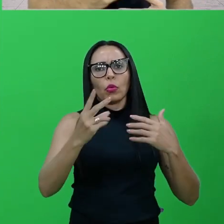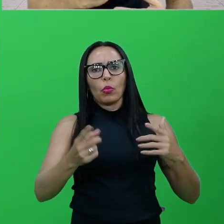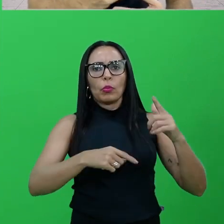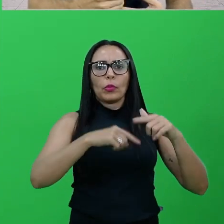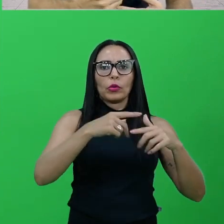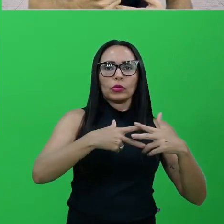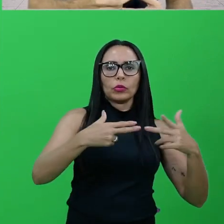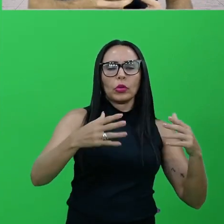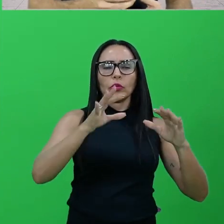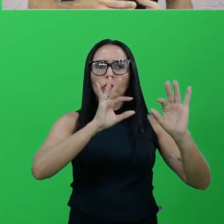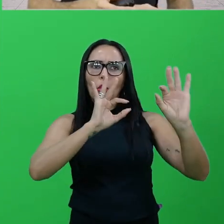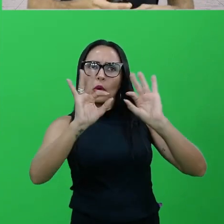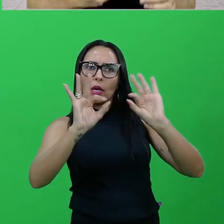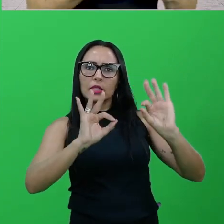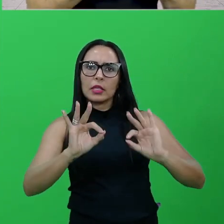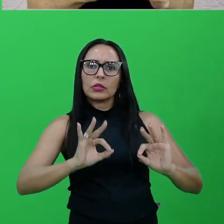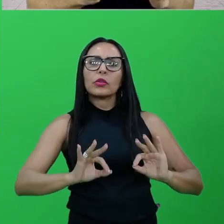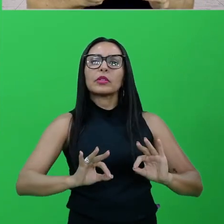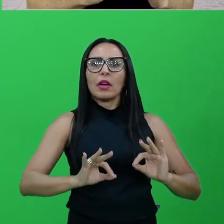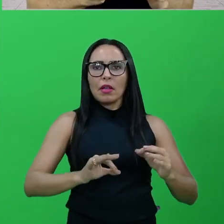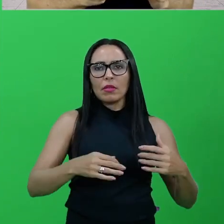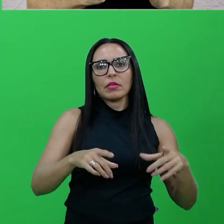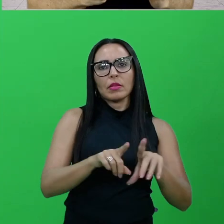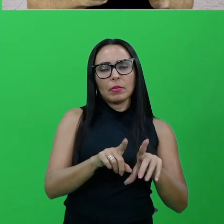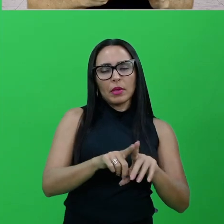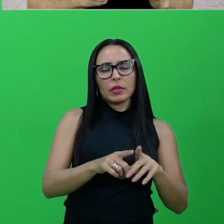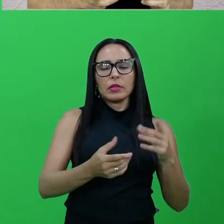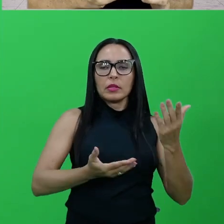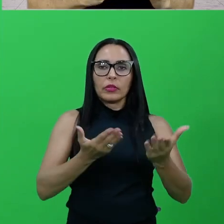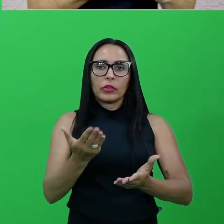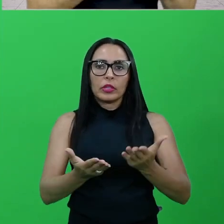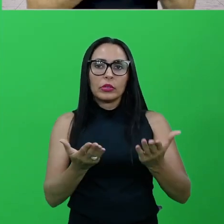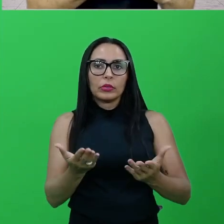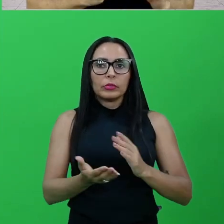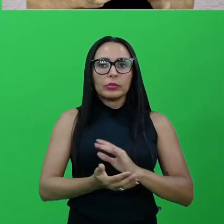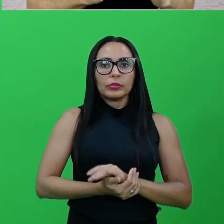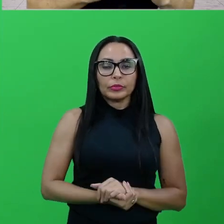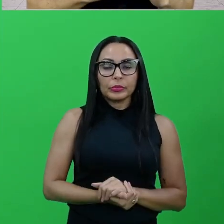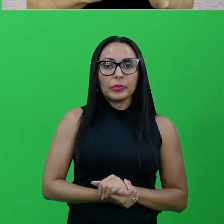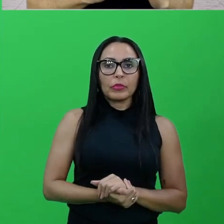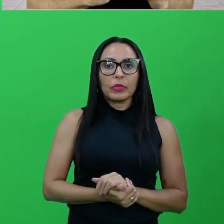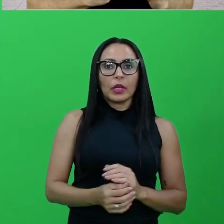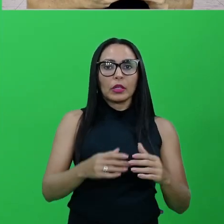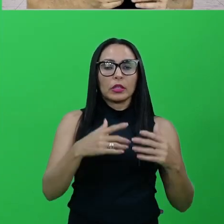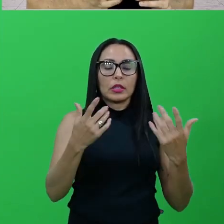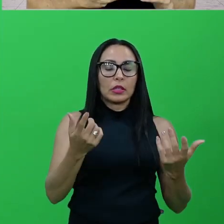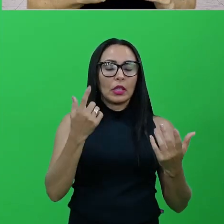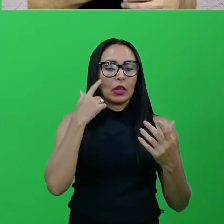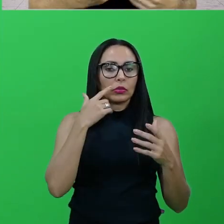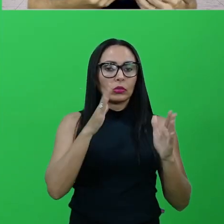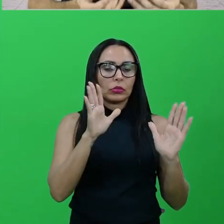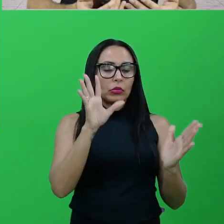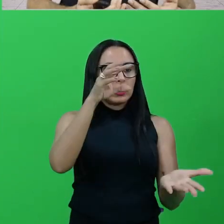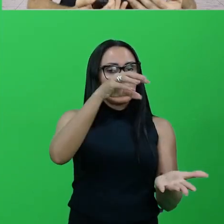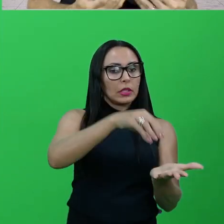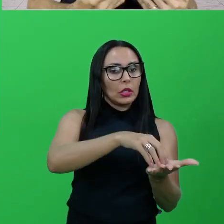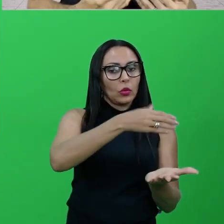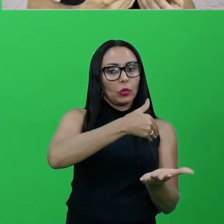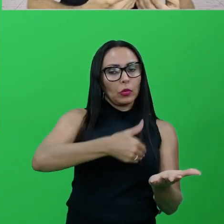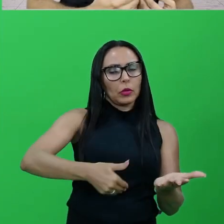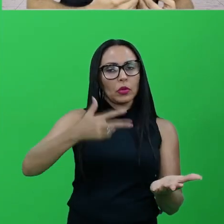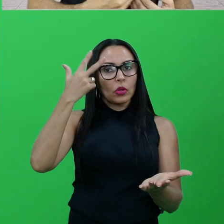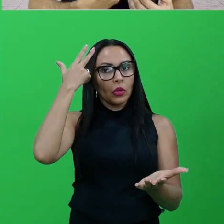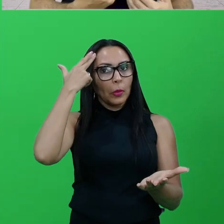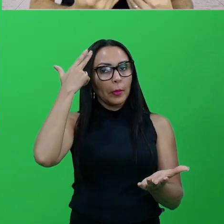inovação organizacional ou de serviço. E nesse ponto eu chamo a atenção que, no caso do setor público, normalmente